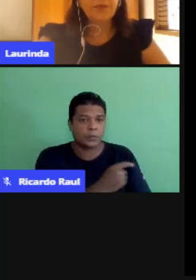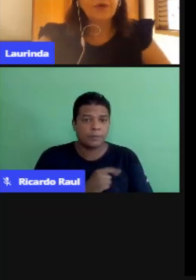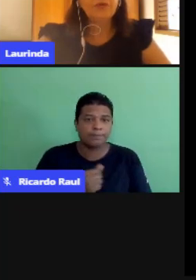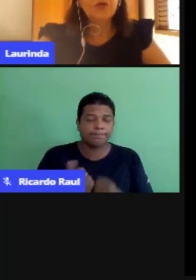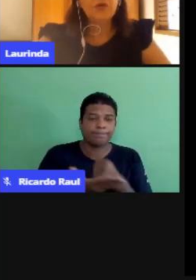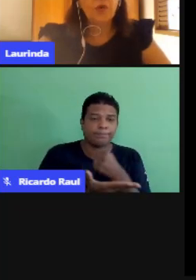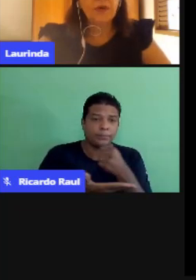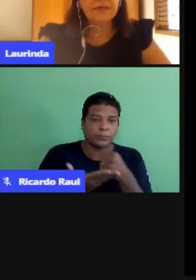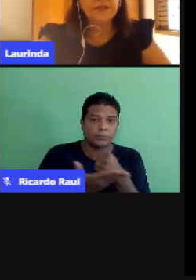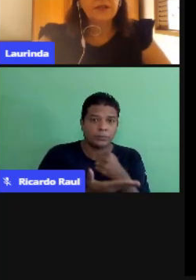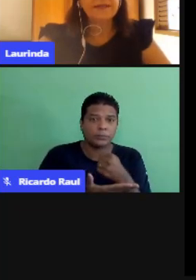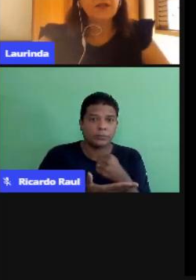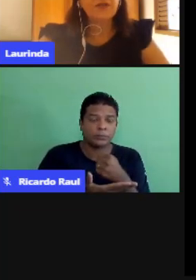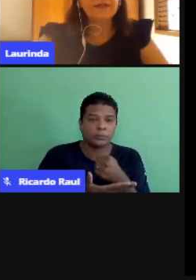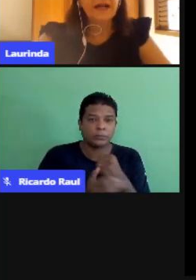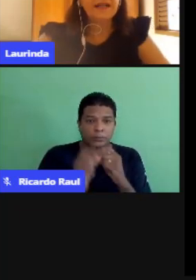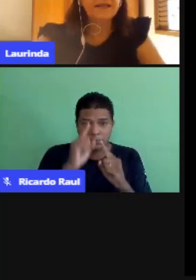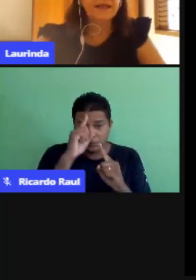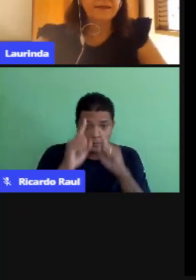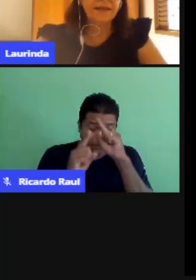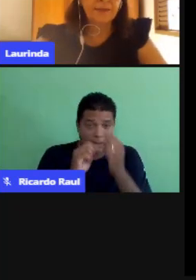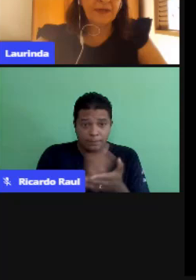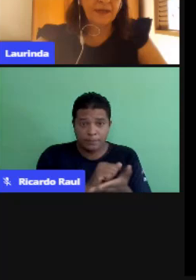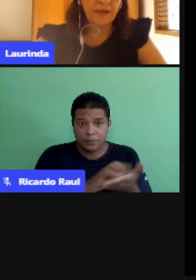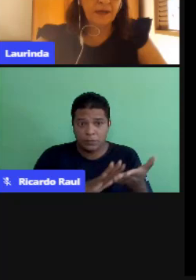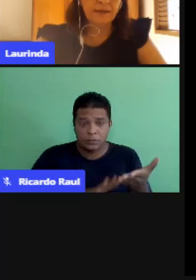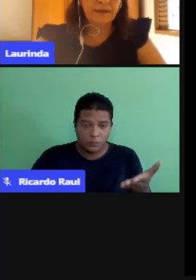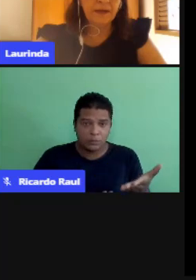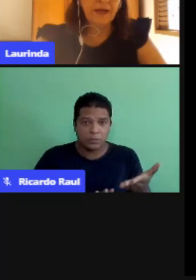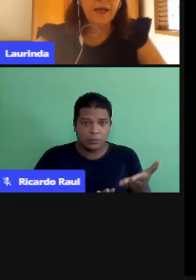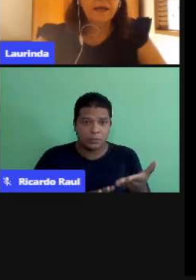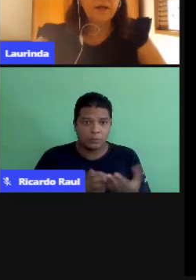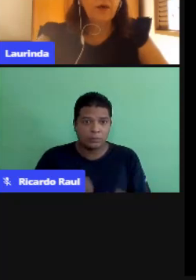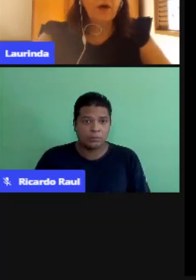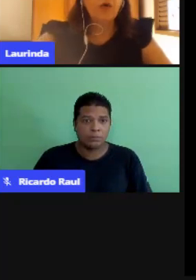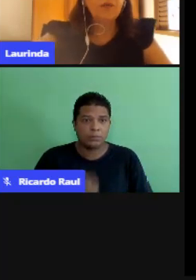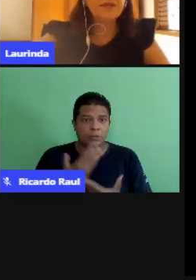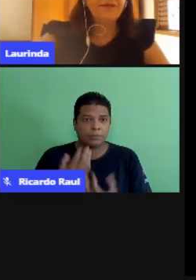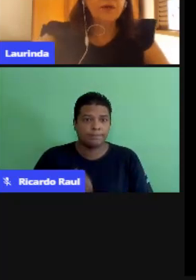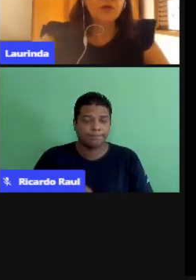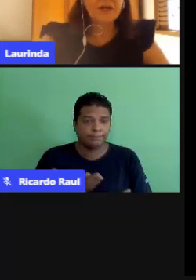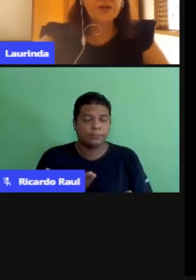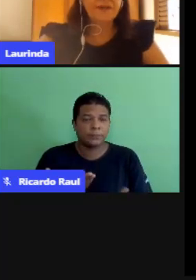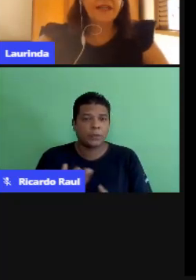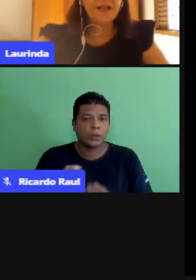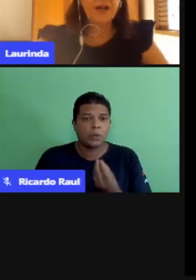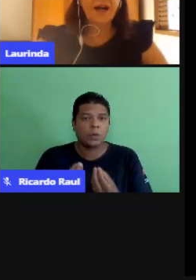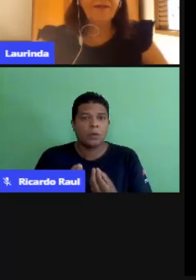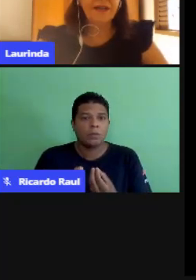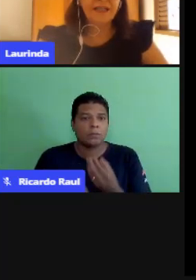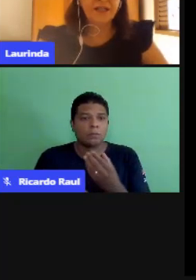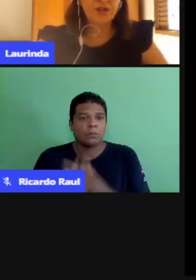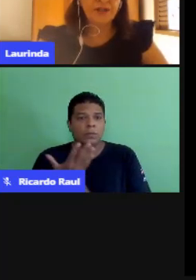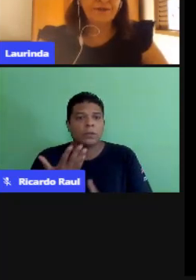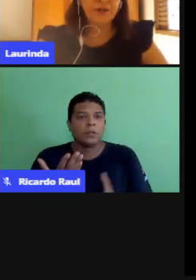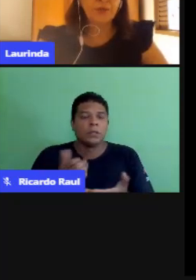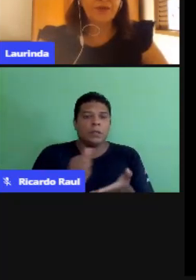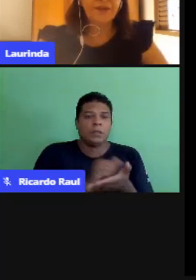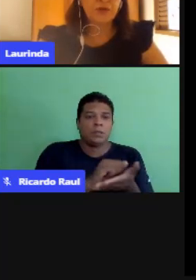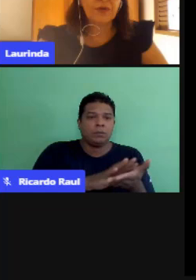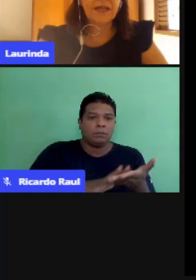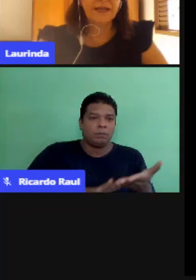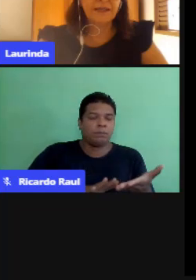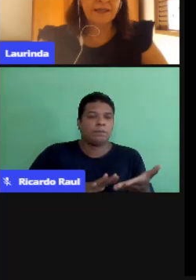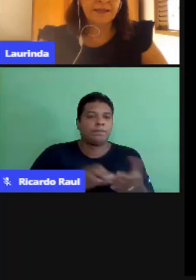base as produções das atividades realizadas para a criança. Então, é como se fosse uma atividade avaliativa